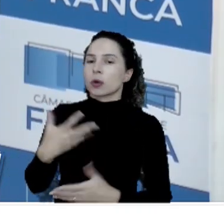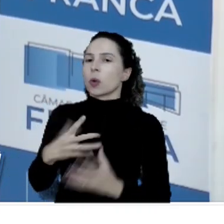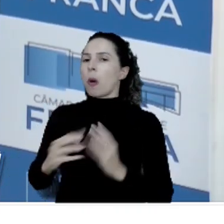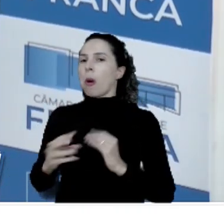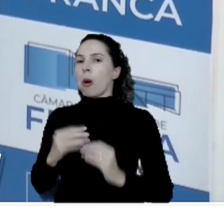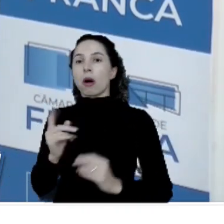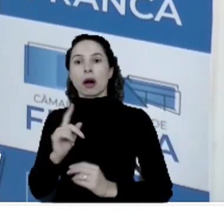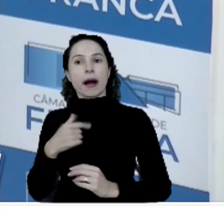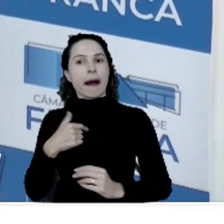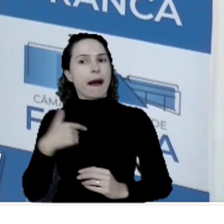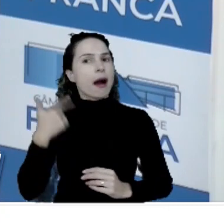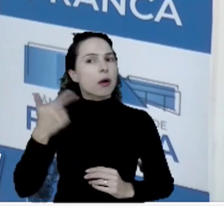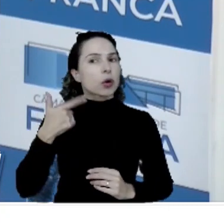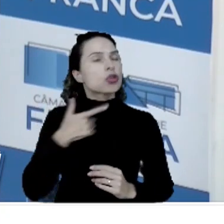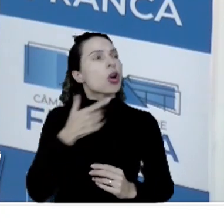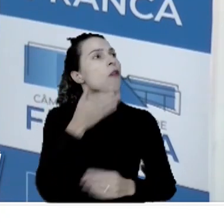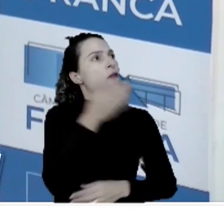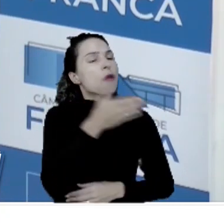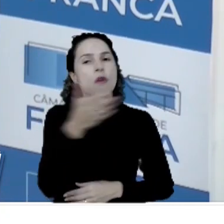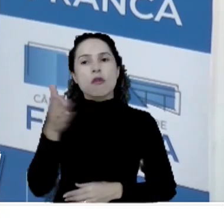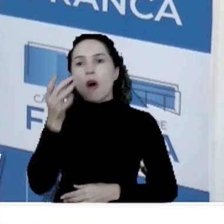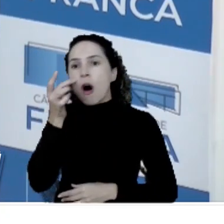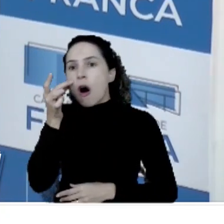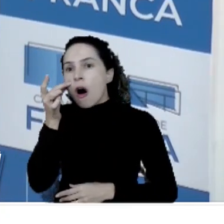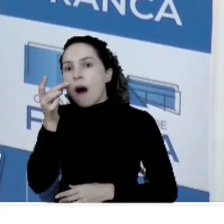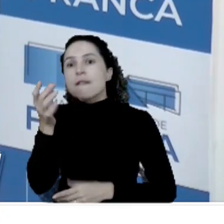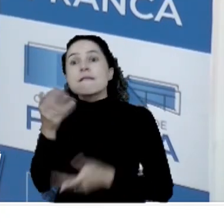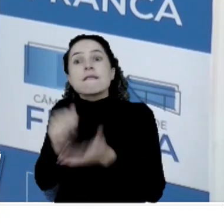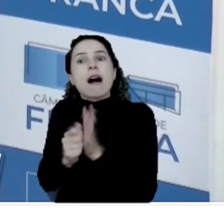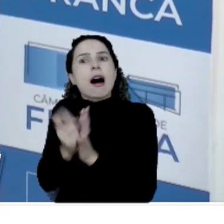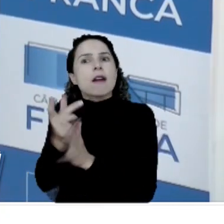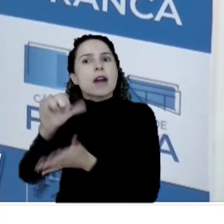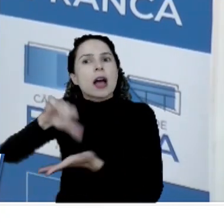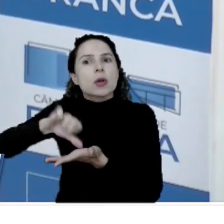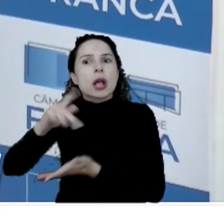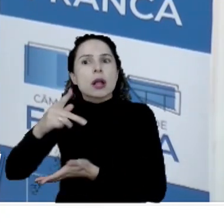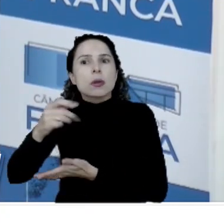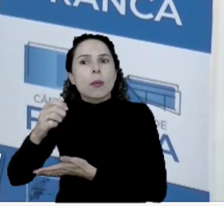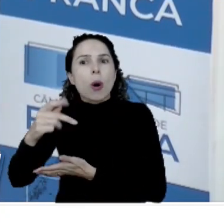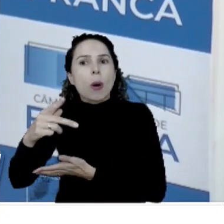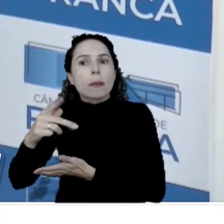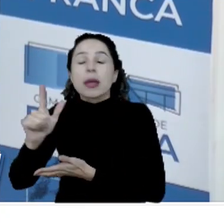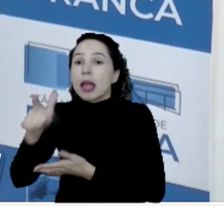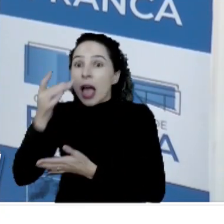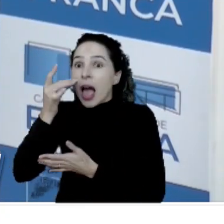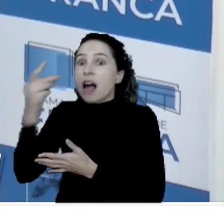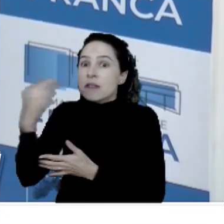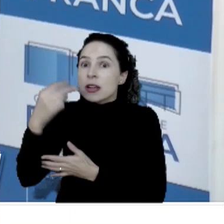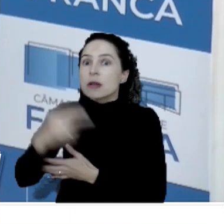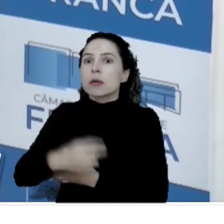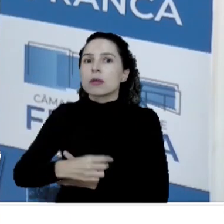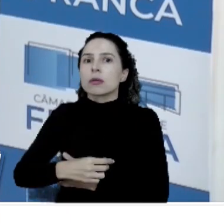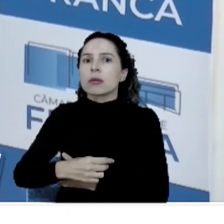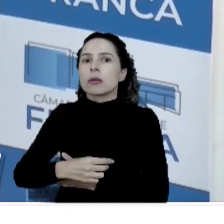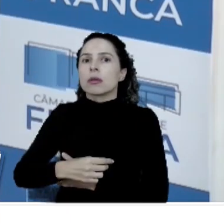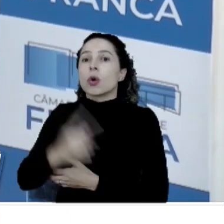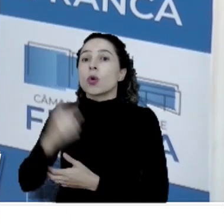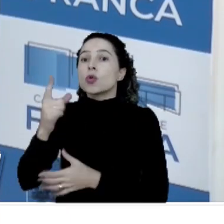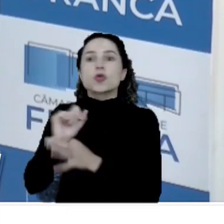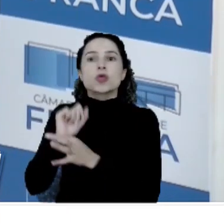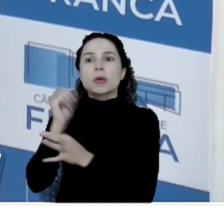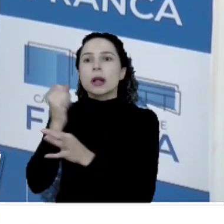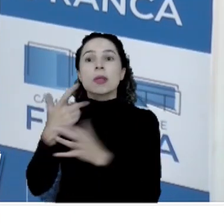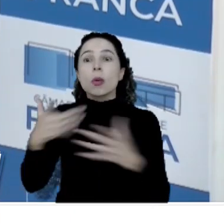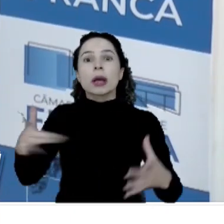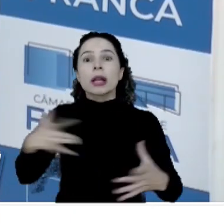Lurdinha fomos inúmeras vezes no Centro Pop, e ela presenciou, um segurança não queria que eu tirasse